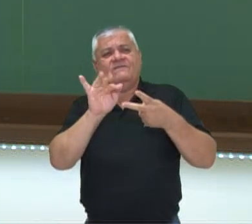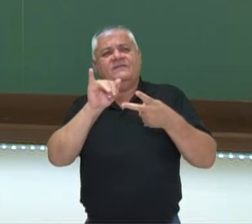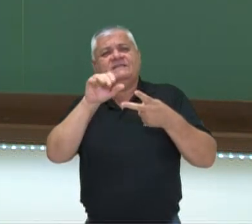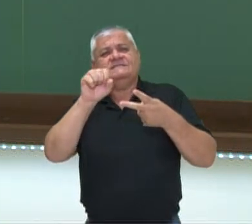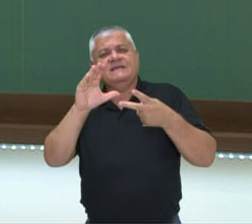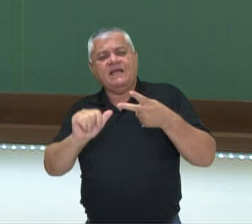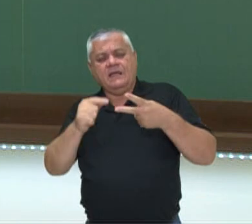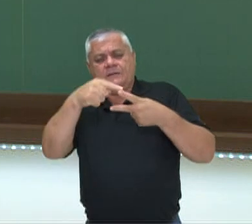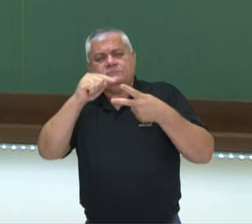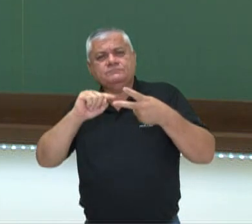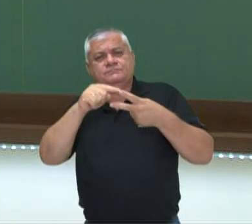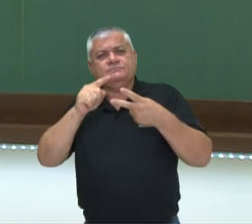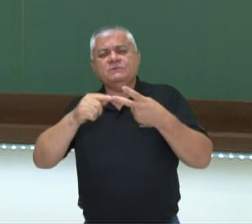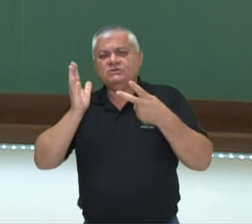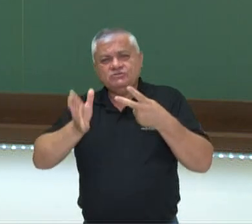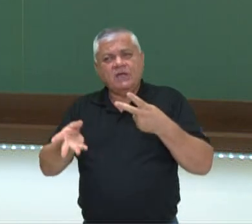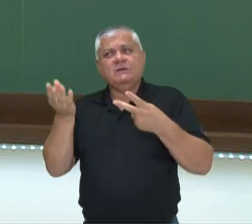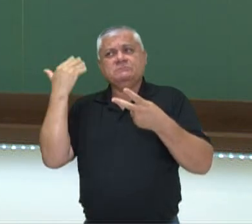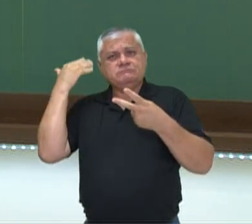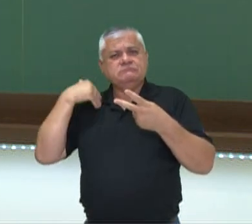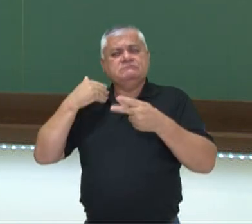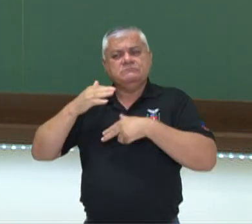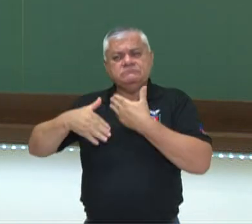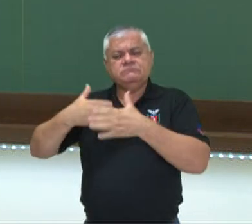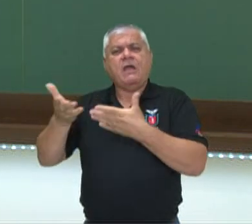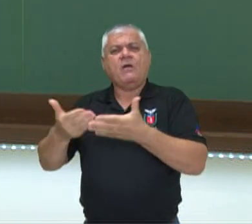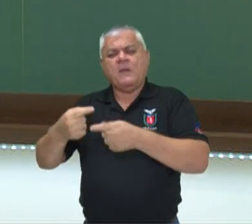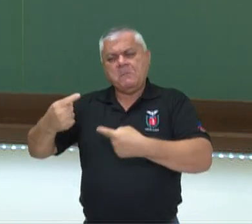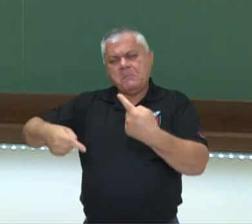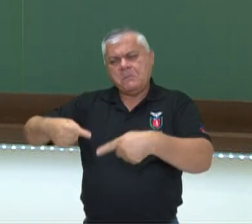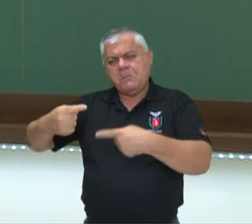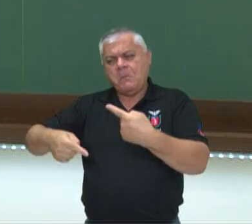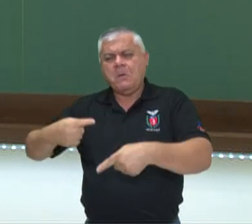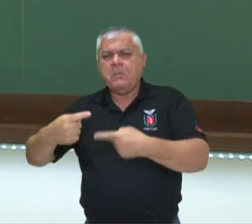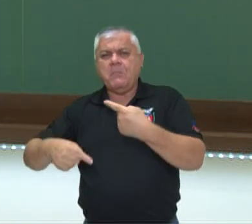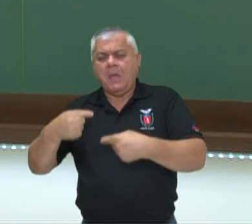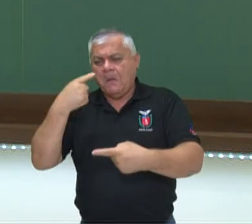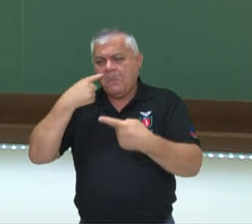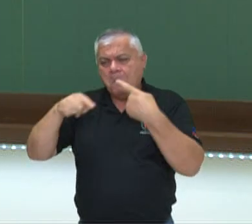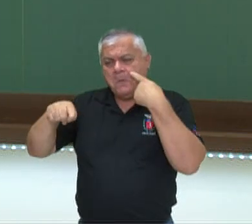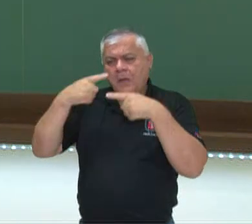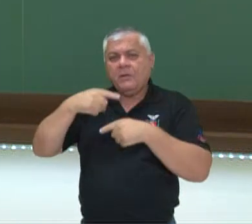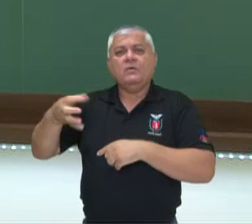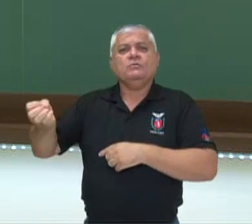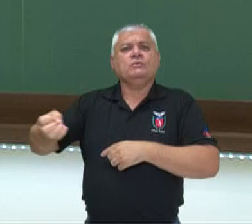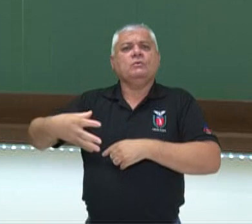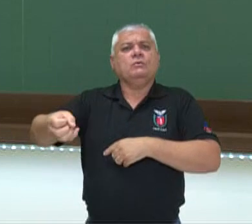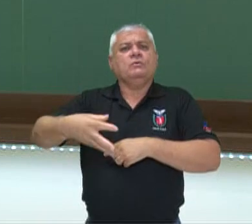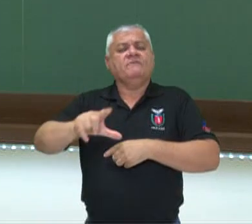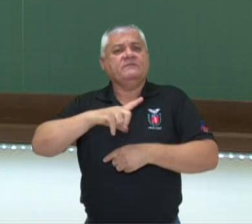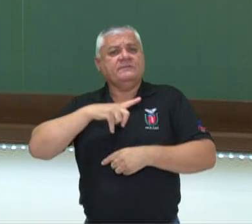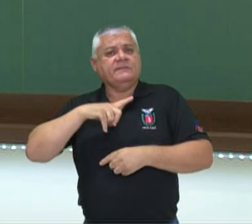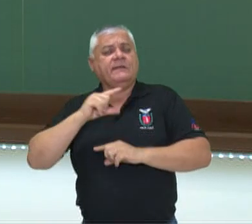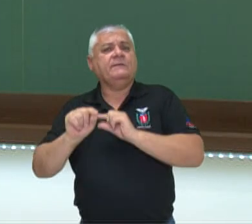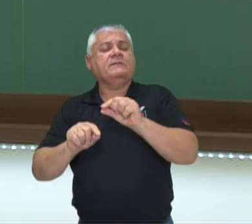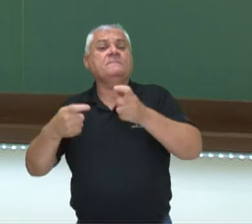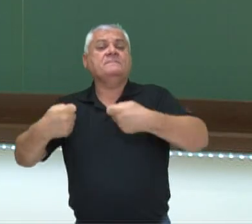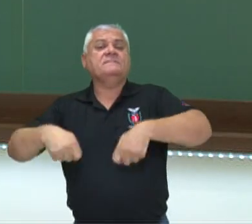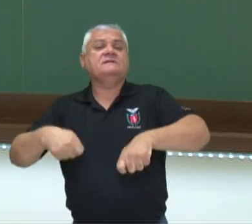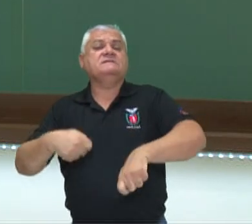esses conhecimentos passam a ser questionados a partir de novas descobertas científicas e aí